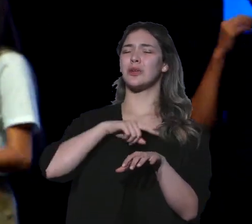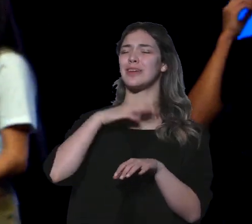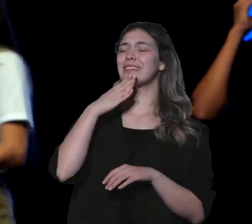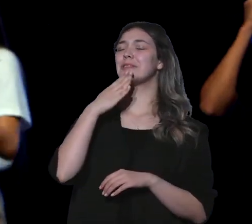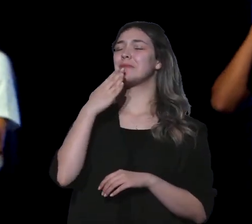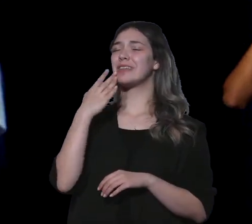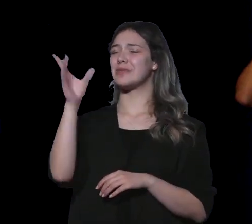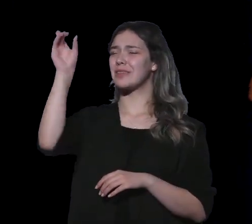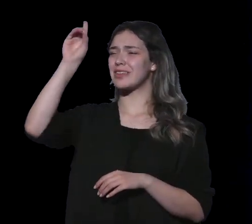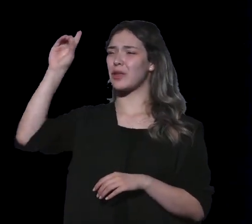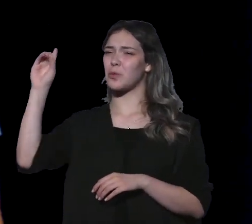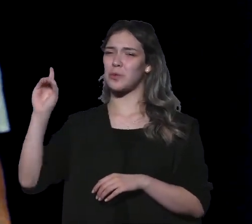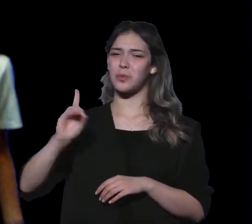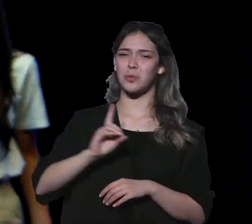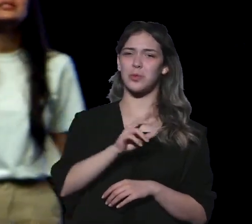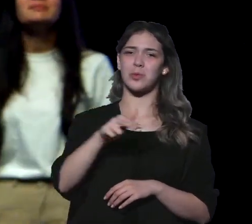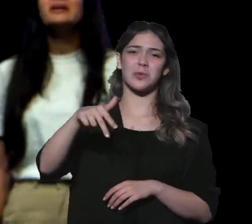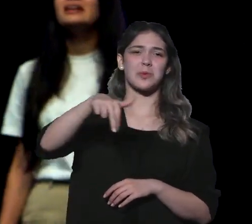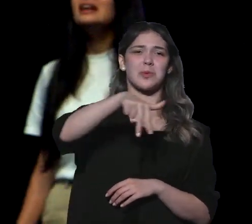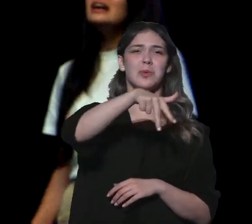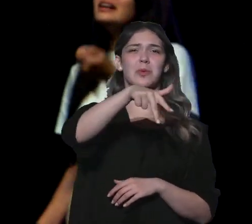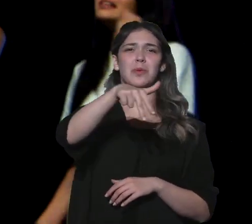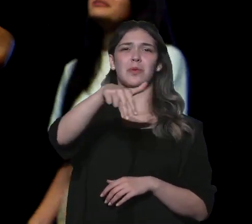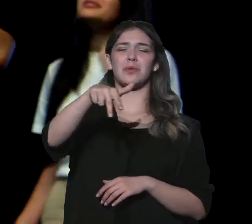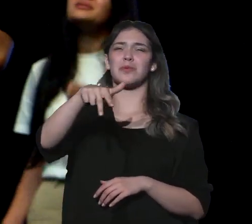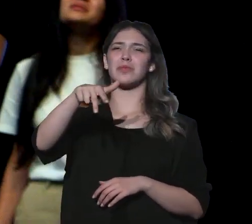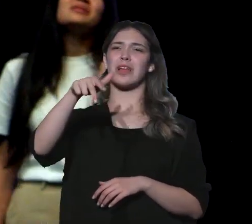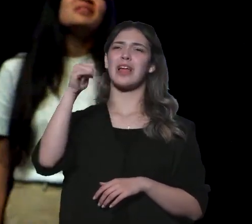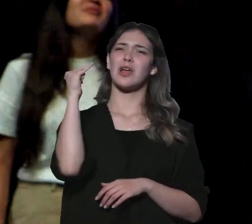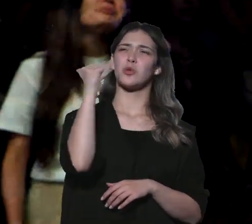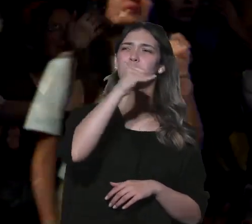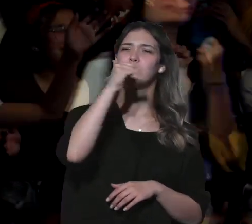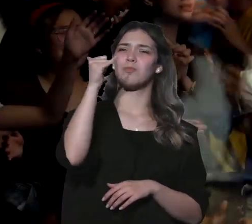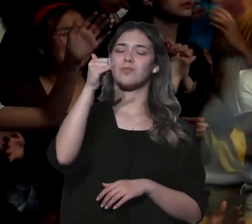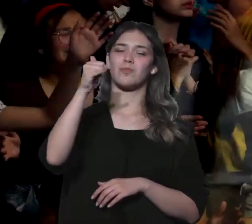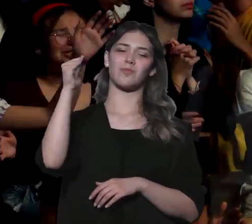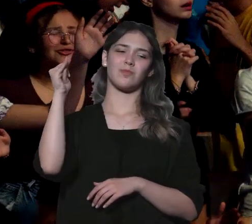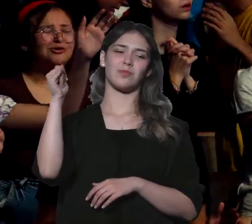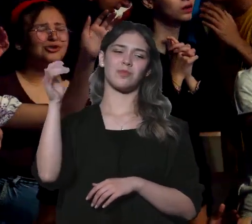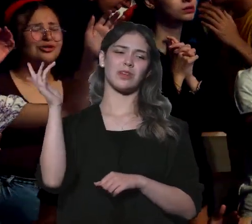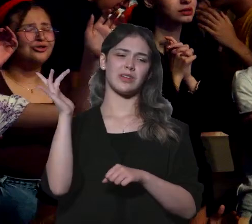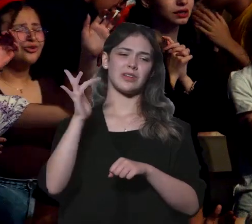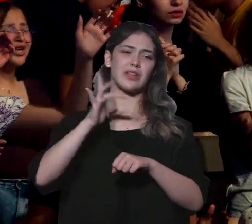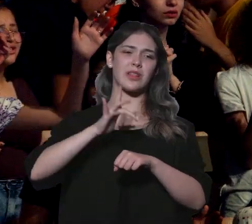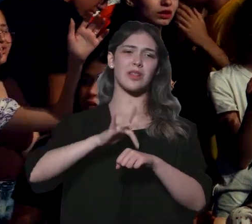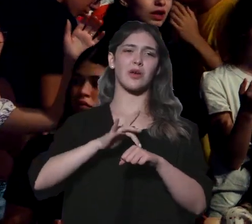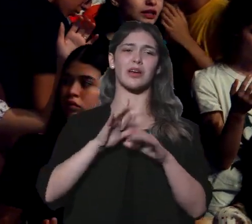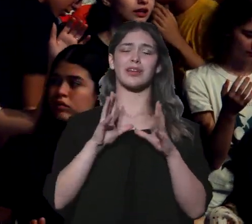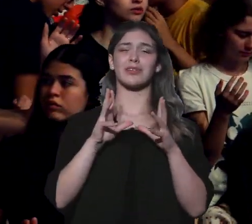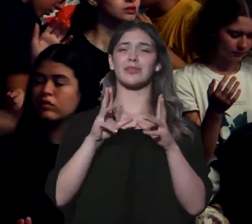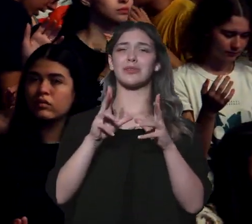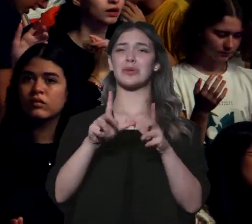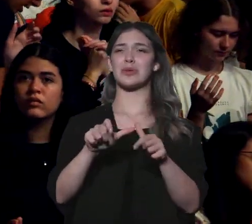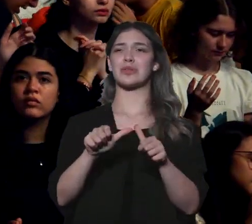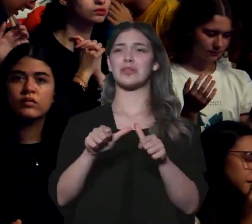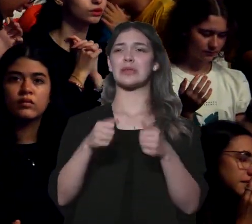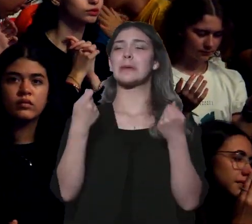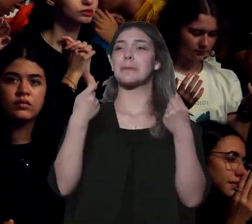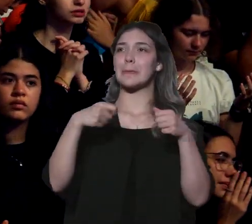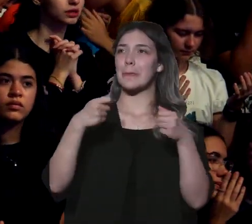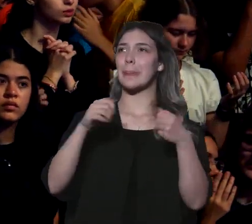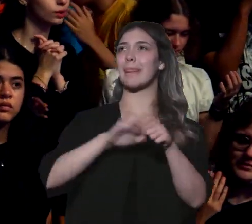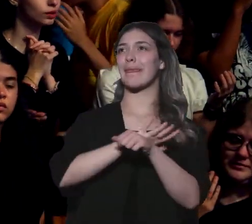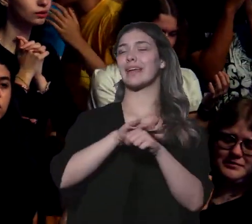caminhe. E agora comece a encostar em pessoas que precisam ser curadas.